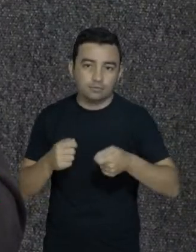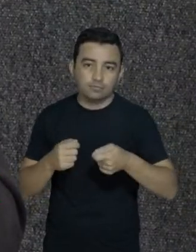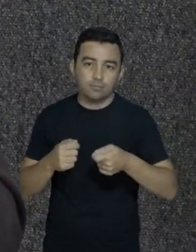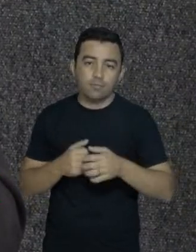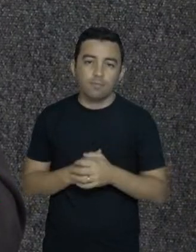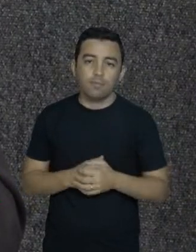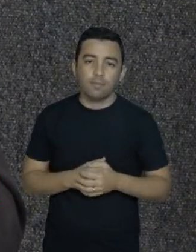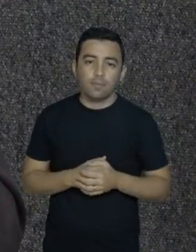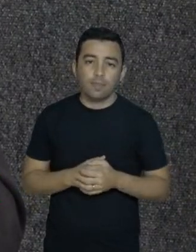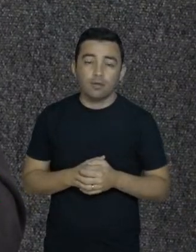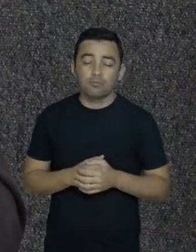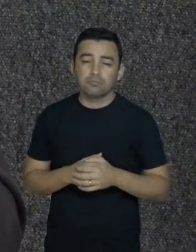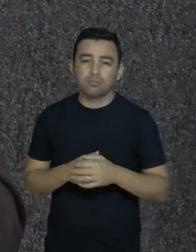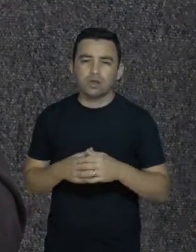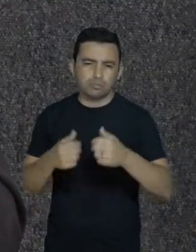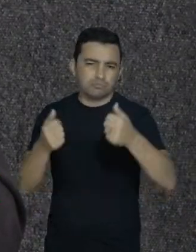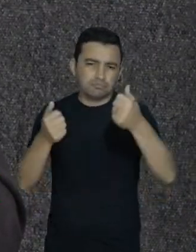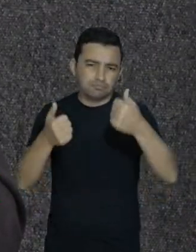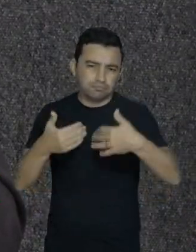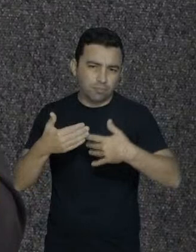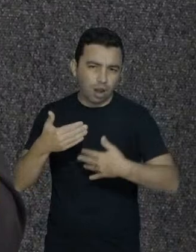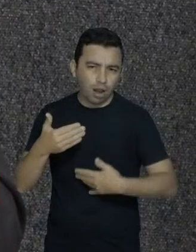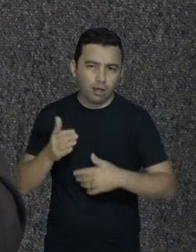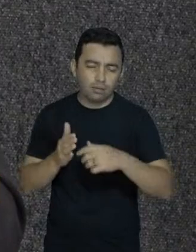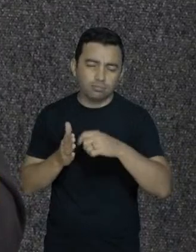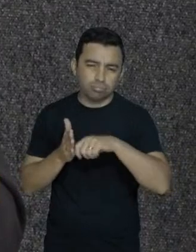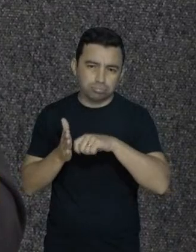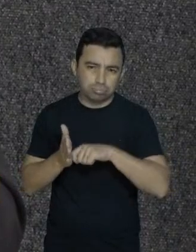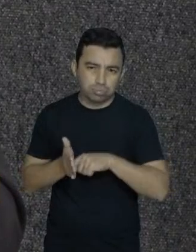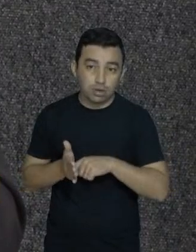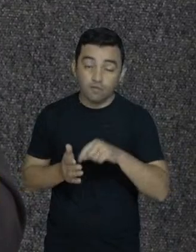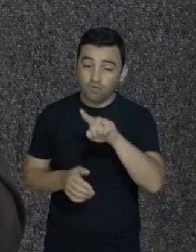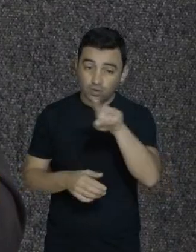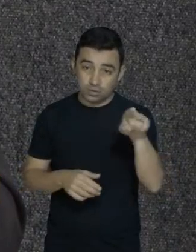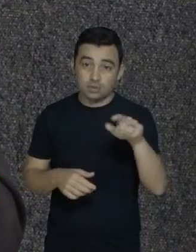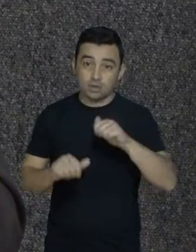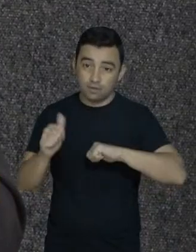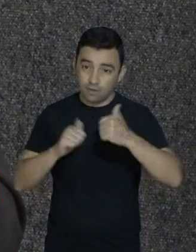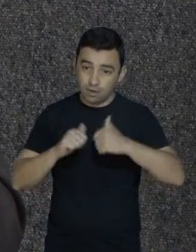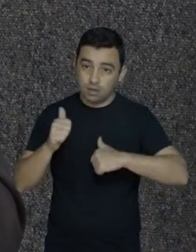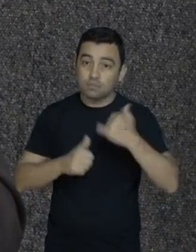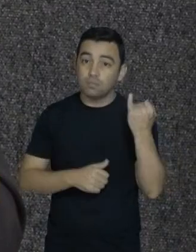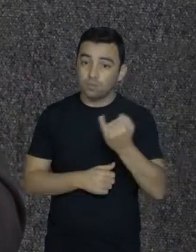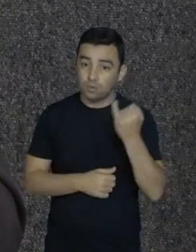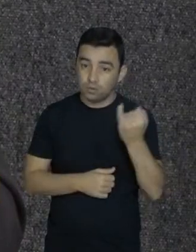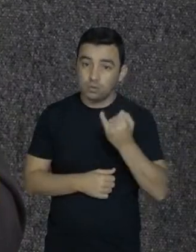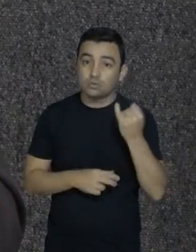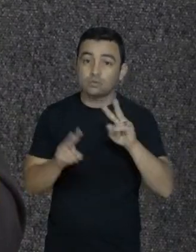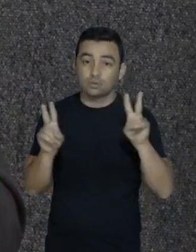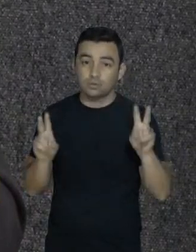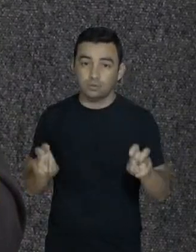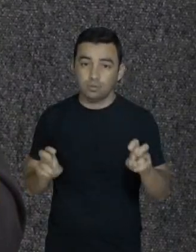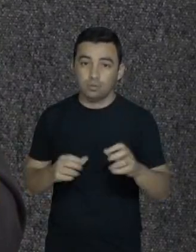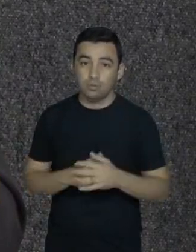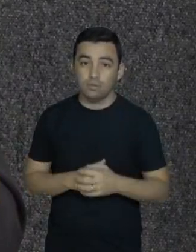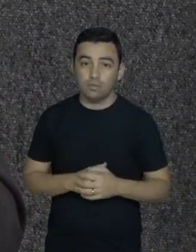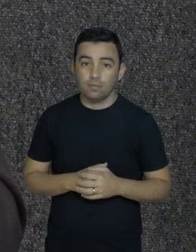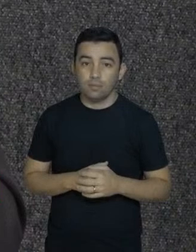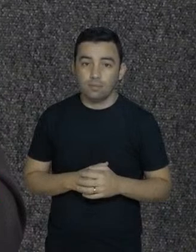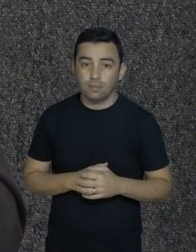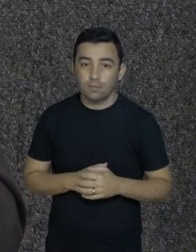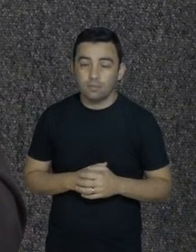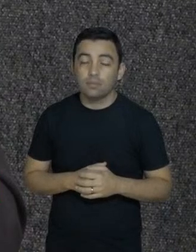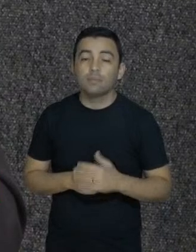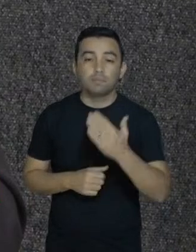descrição vocês podem avaliar a importância do tema foi